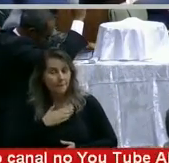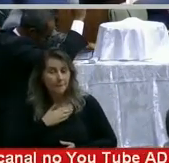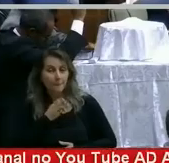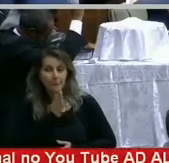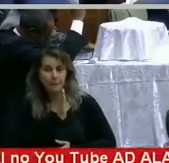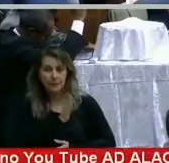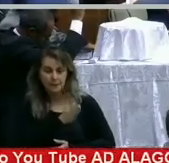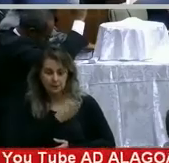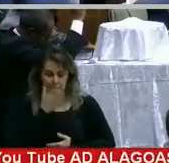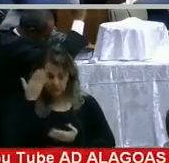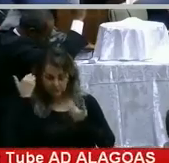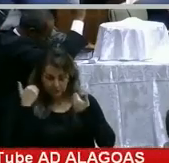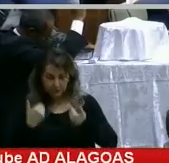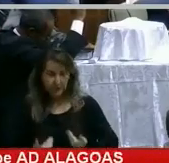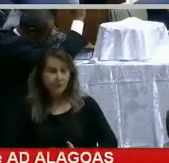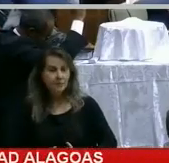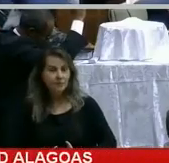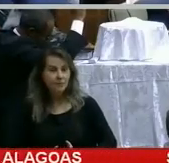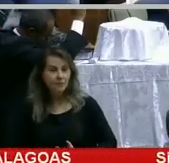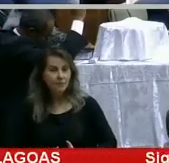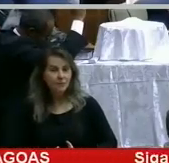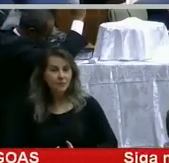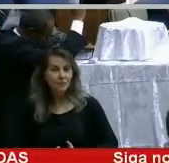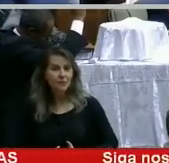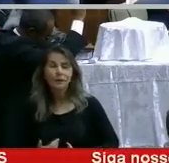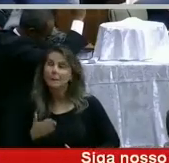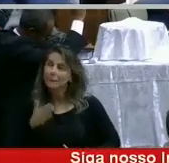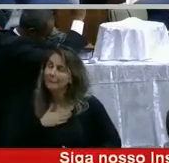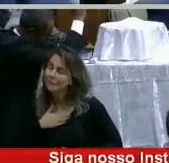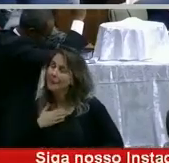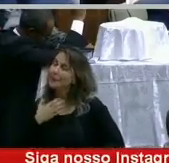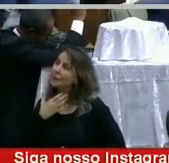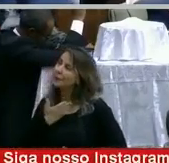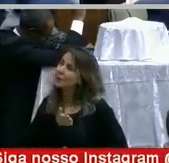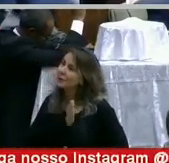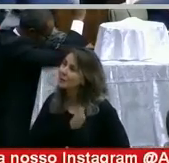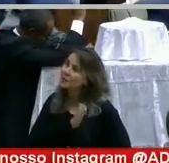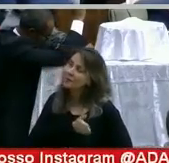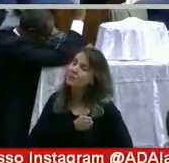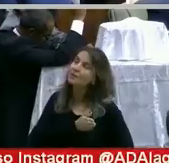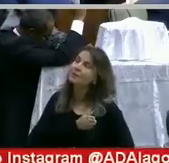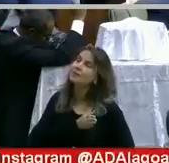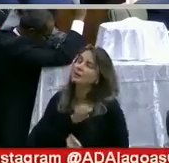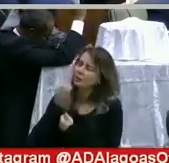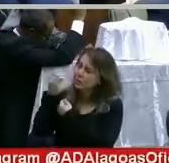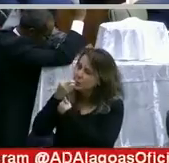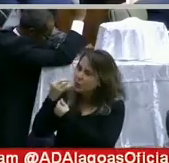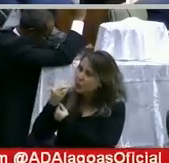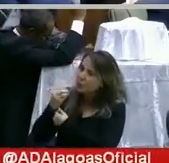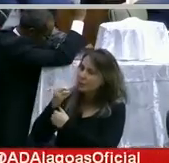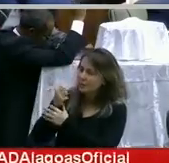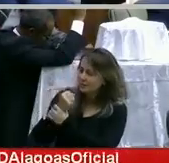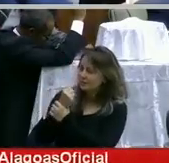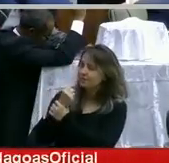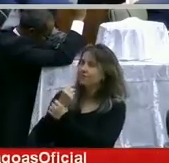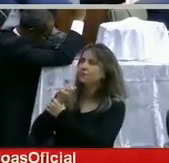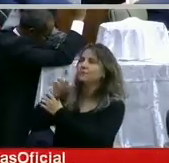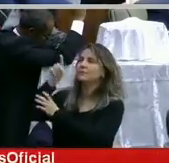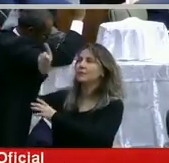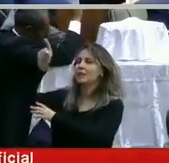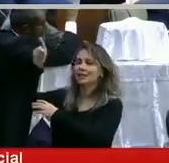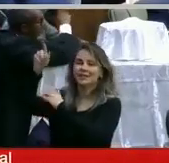meu coração. Converse com ele agora e diga assim, meu coração. Quem sustenta você? É